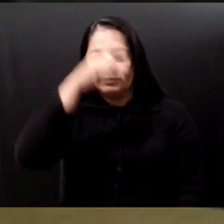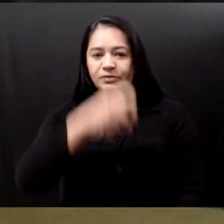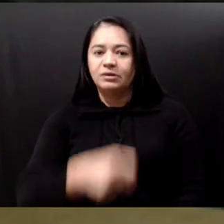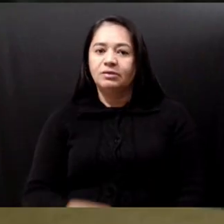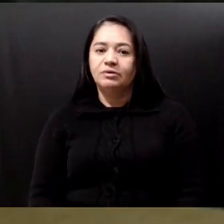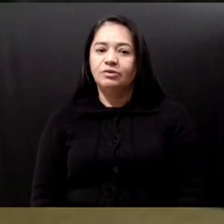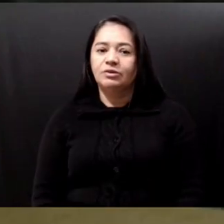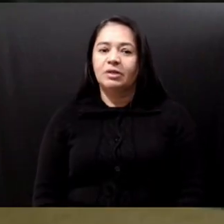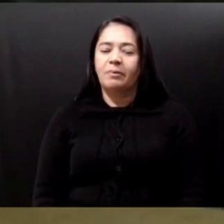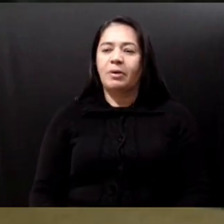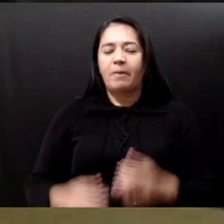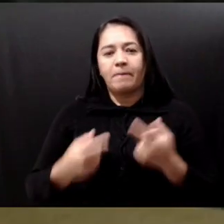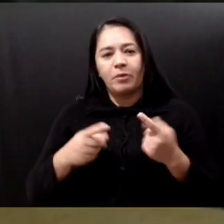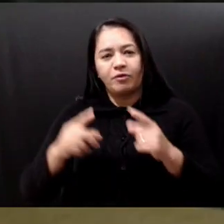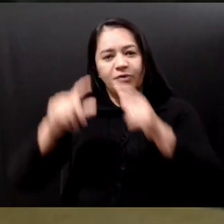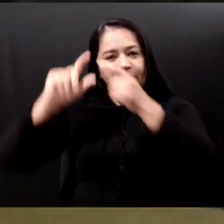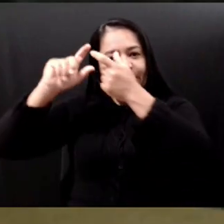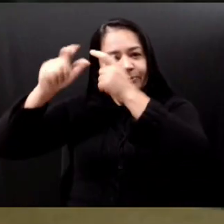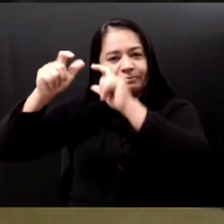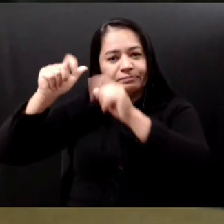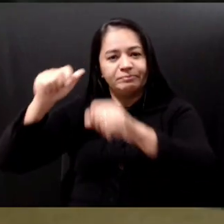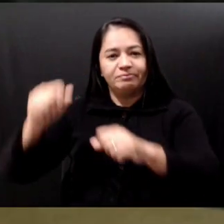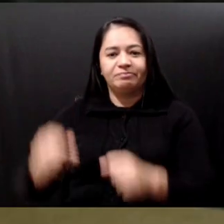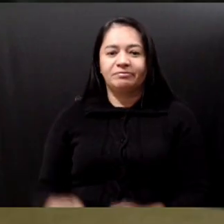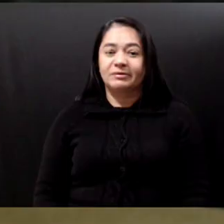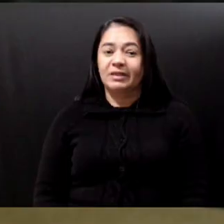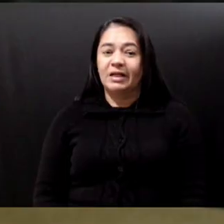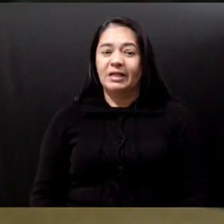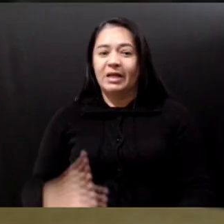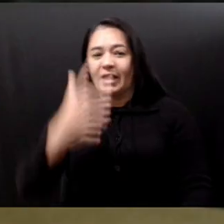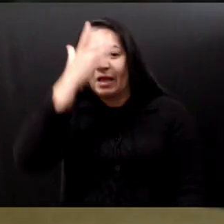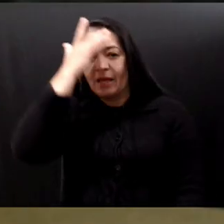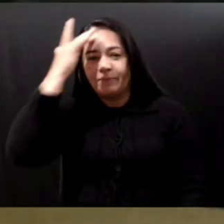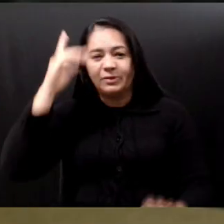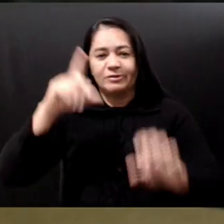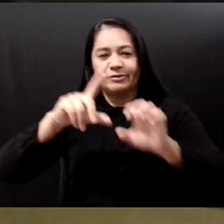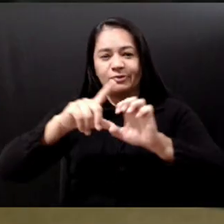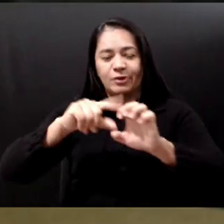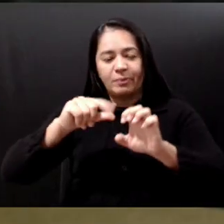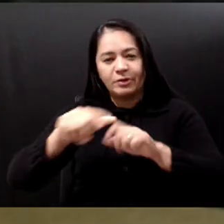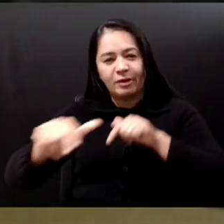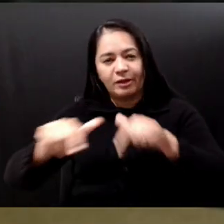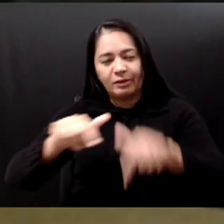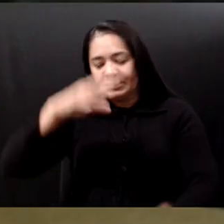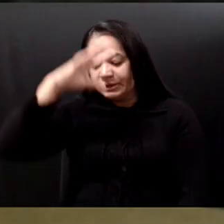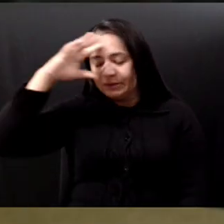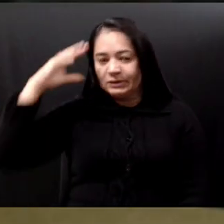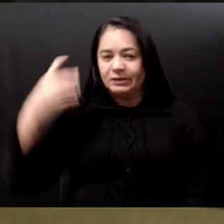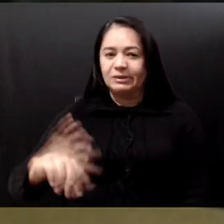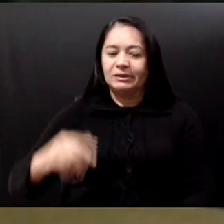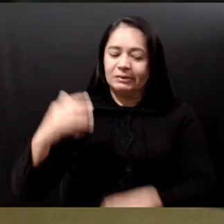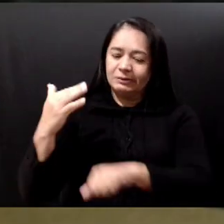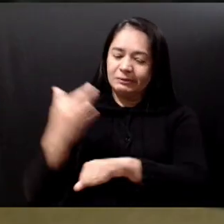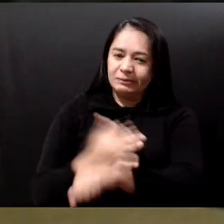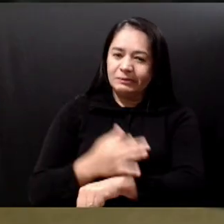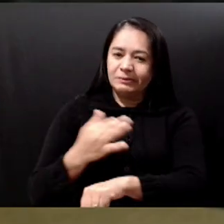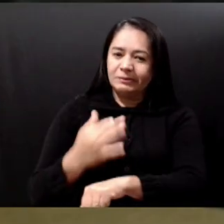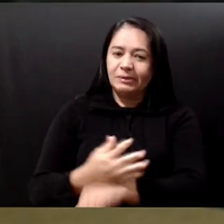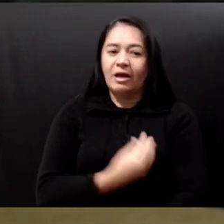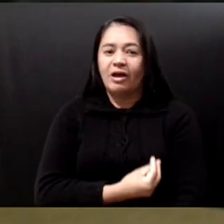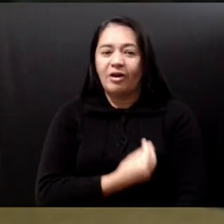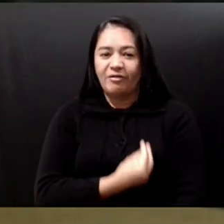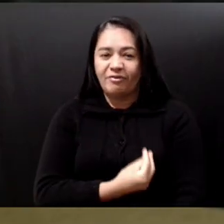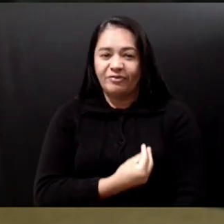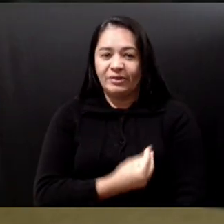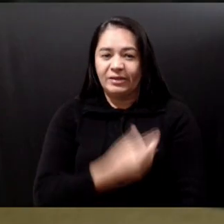inibem a lógica, leva o empreendedor a trabalhar de forma incansável, sacrificando a vida pessoal, os relacionamentos e muitas vezes a própria saúde.